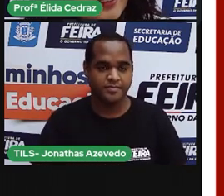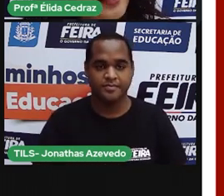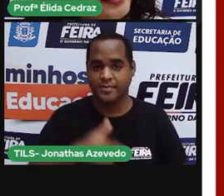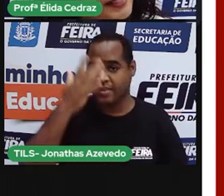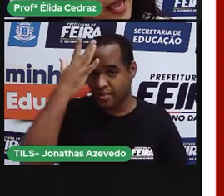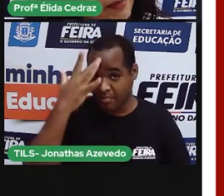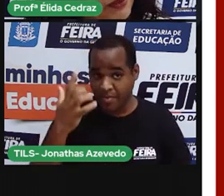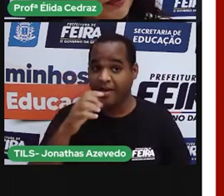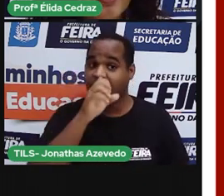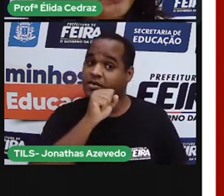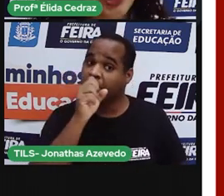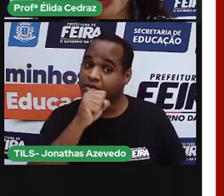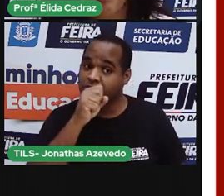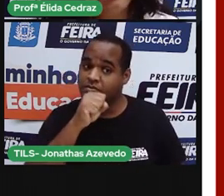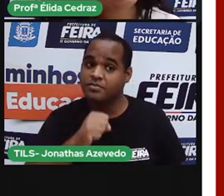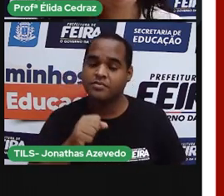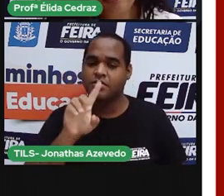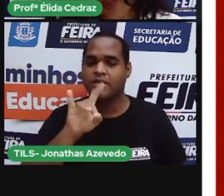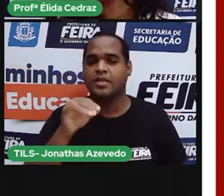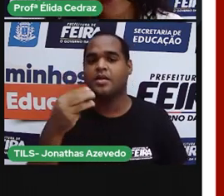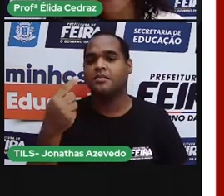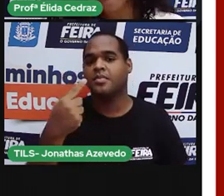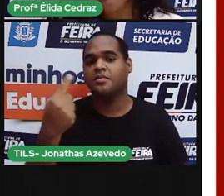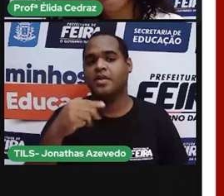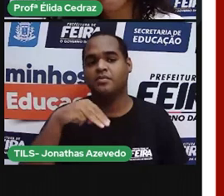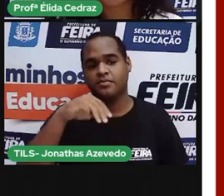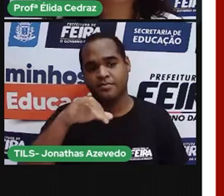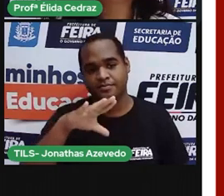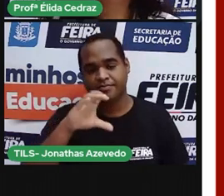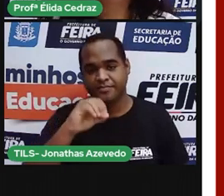Amanhã é sábado, dia 1º de maio.